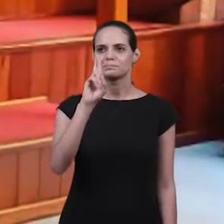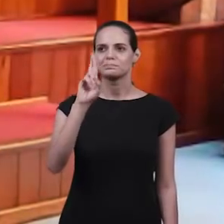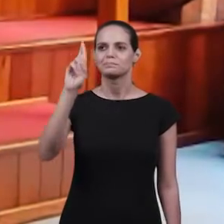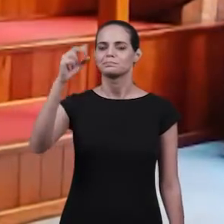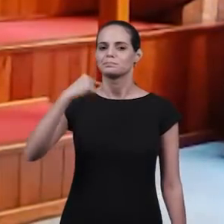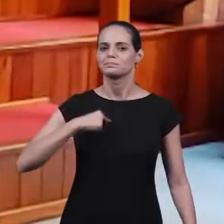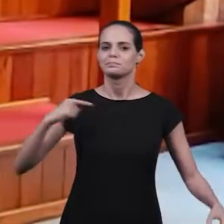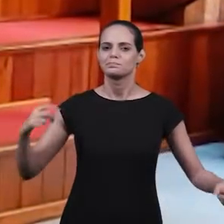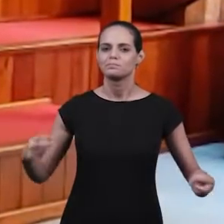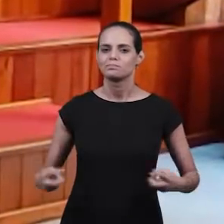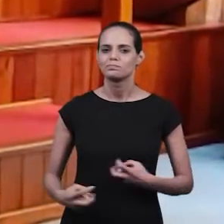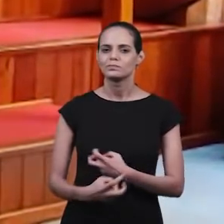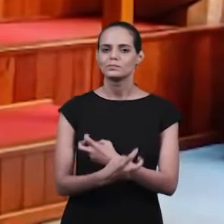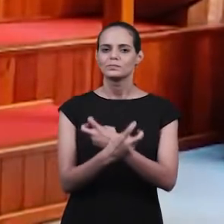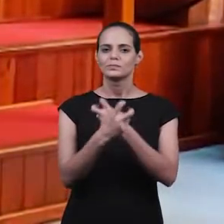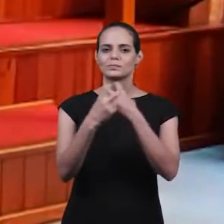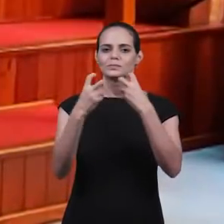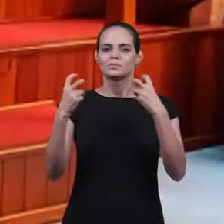Senhor,